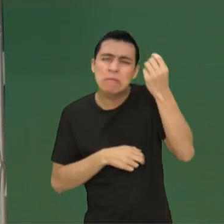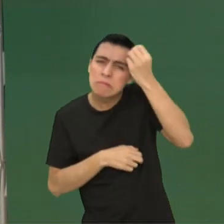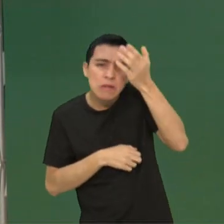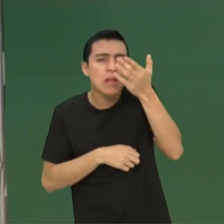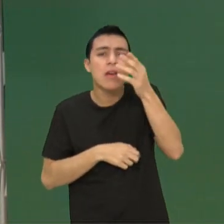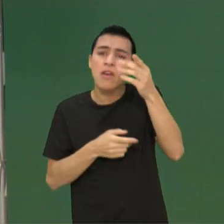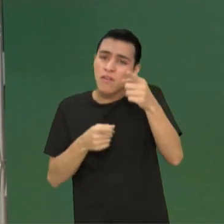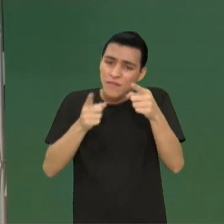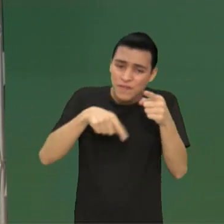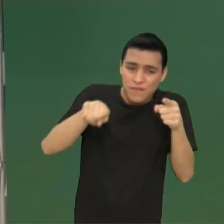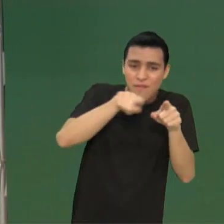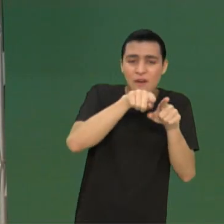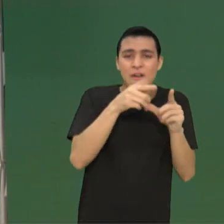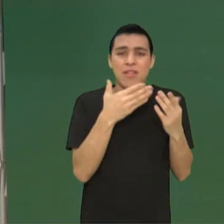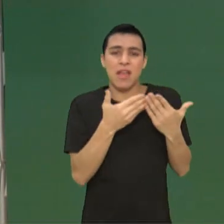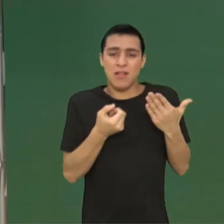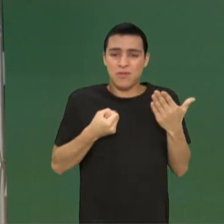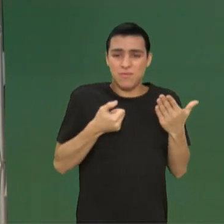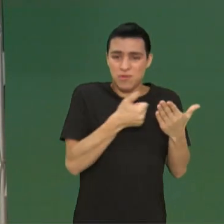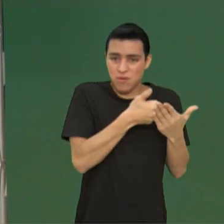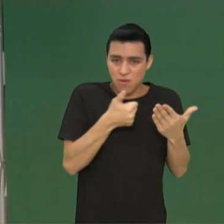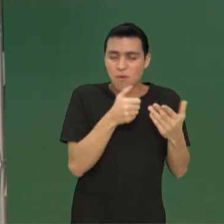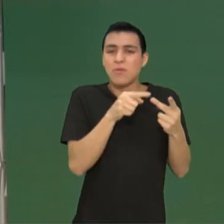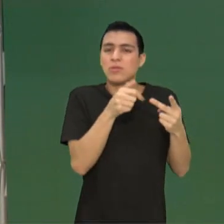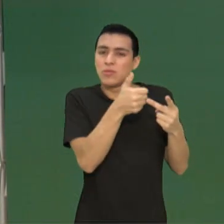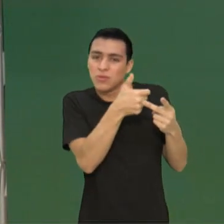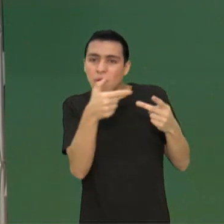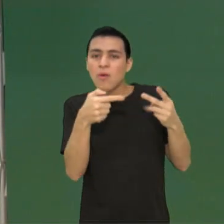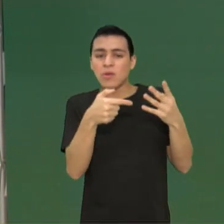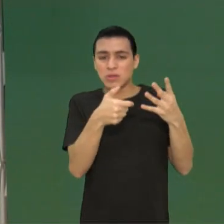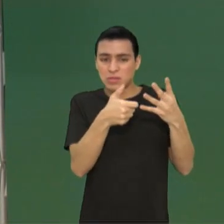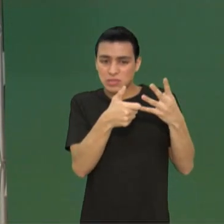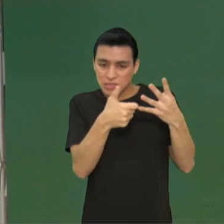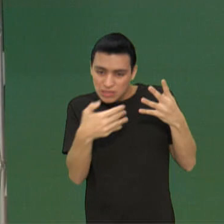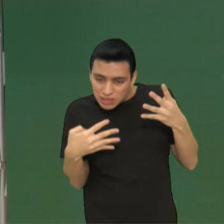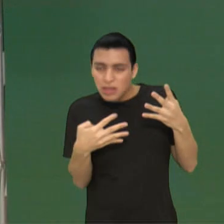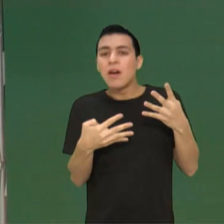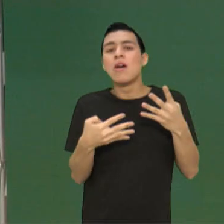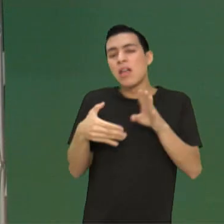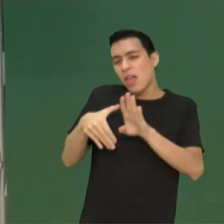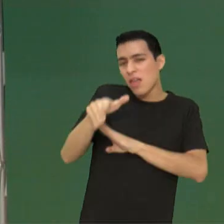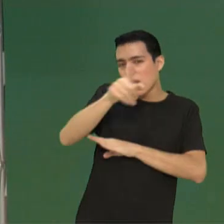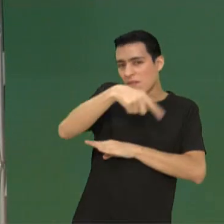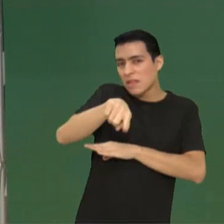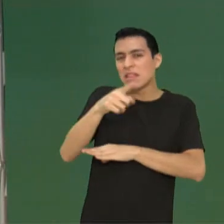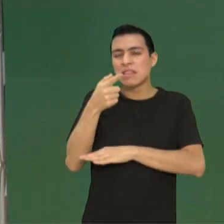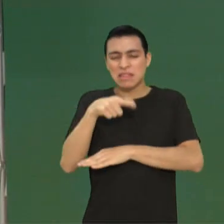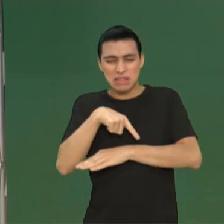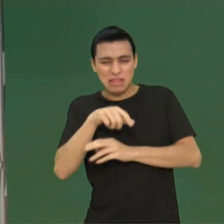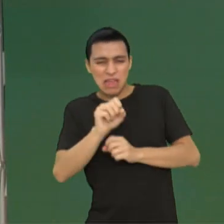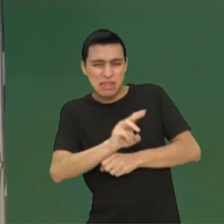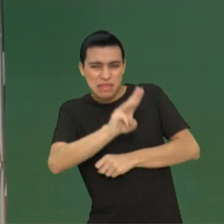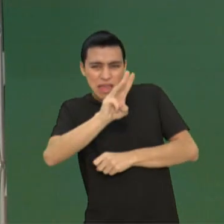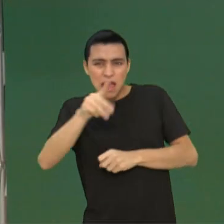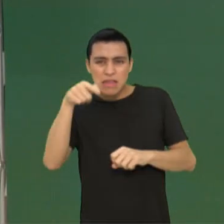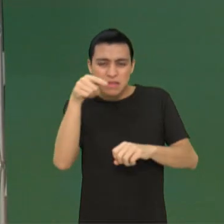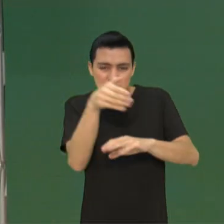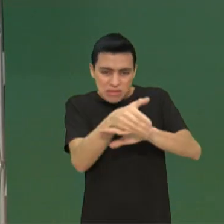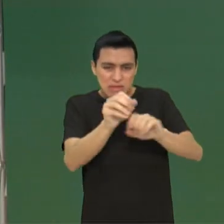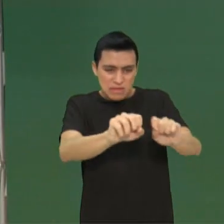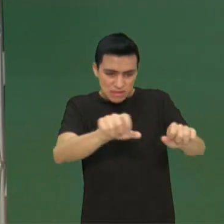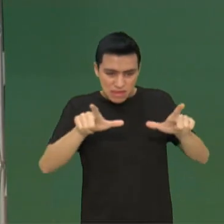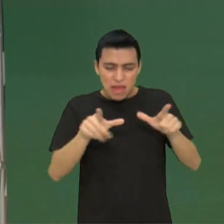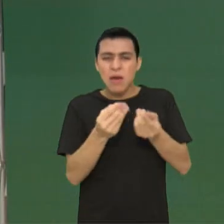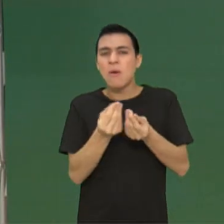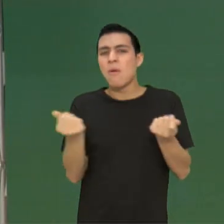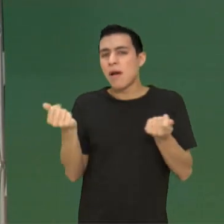aula 11, na aula 12 e na aula 14. Eu recomendei isso. Tem o site para vocês acessarem, tem tudo, é gratuito e é de